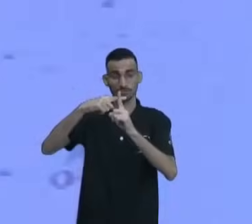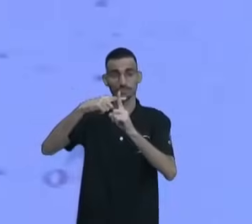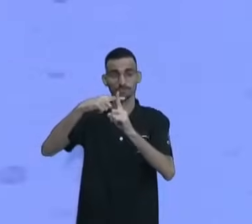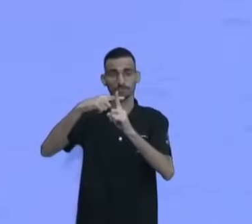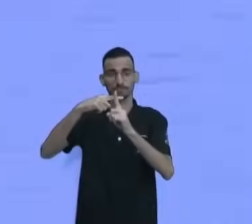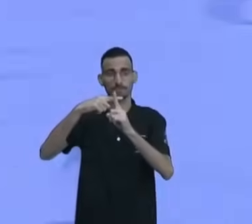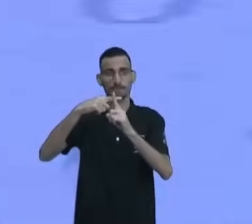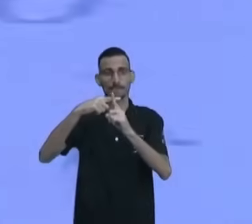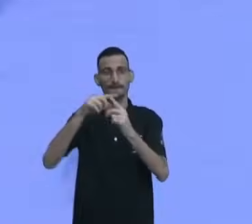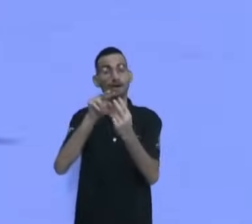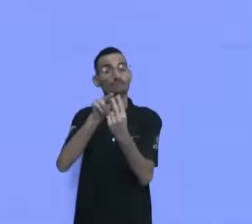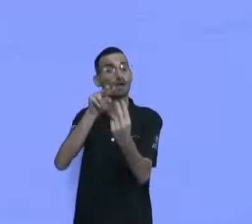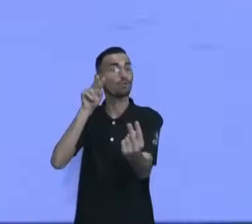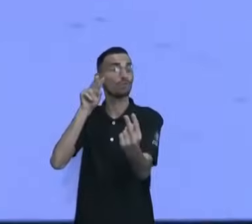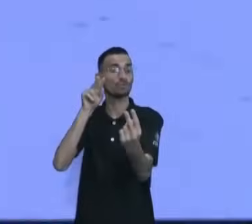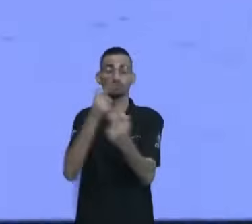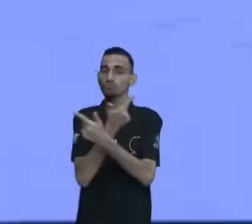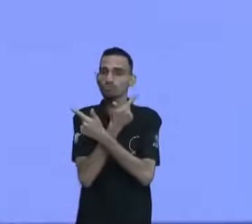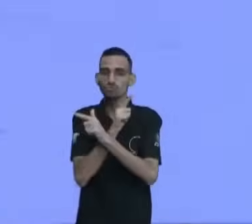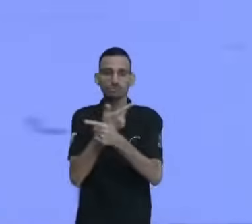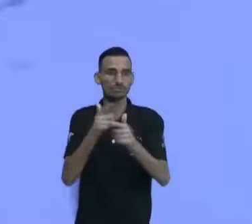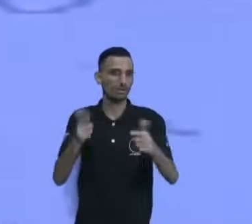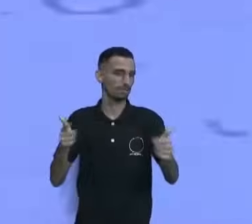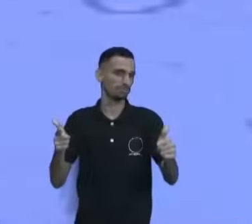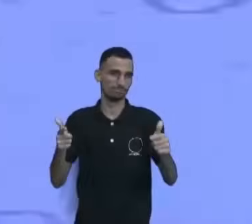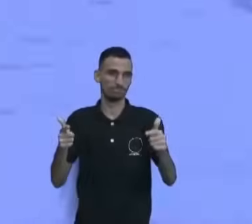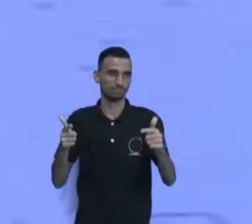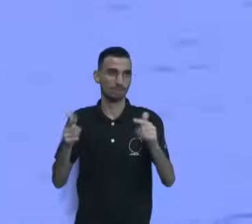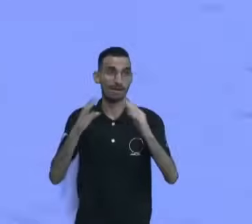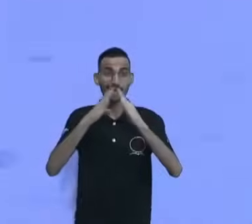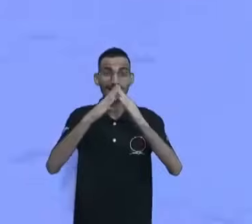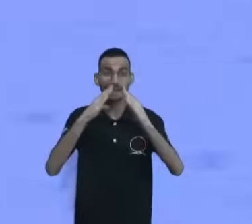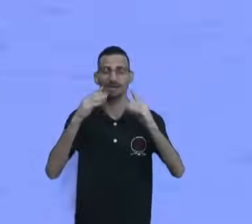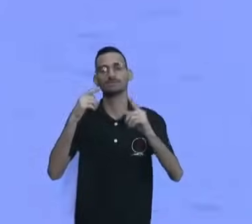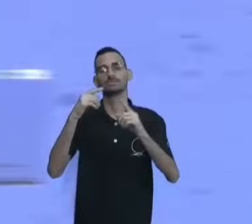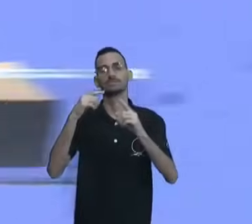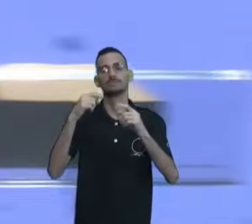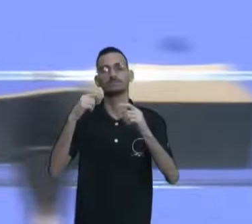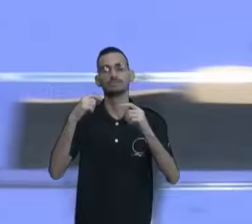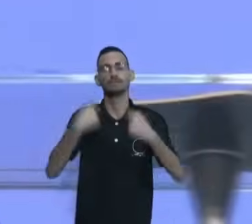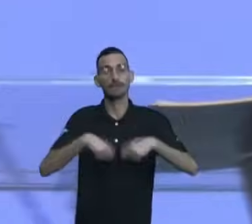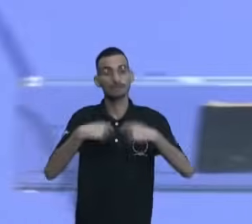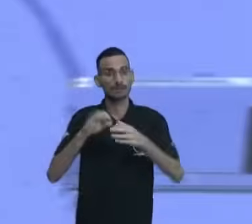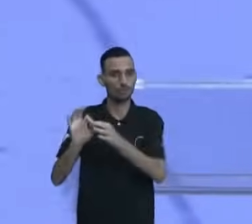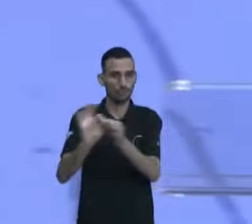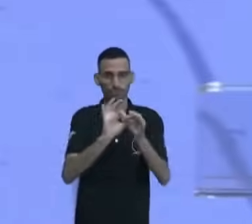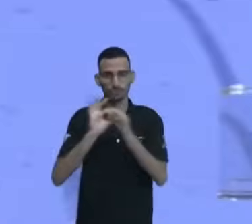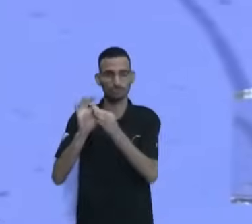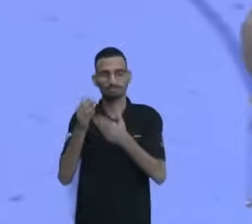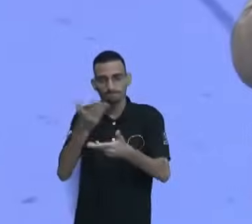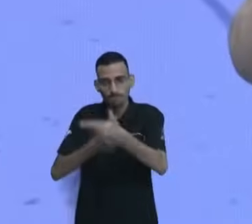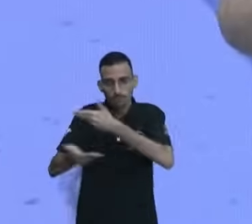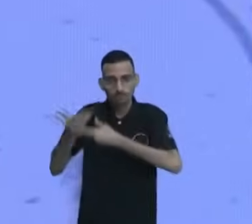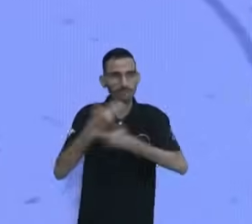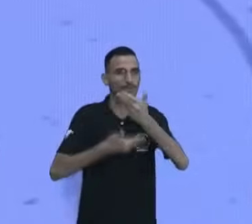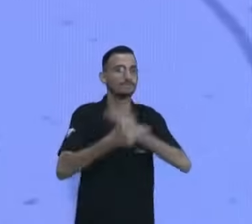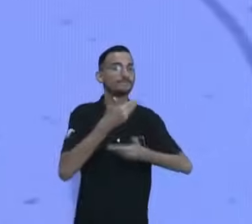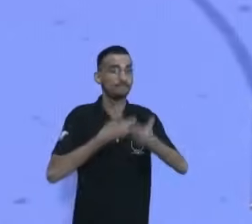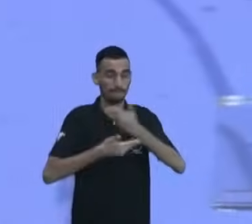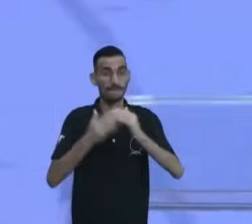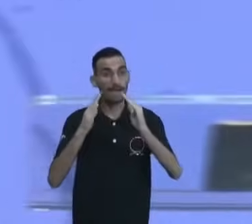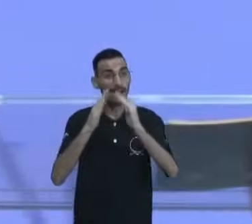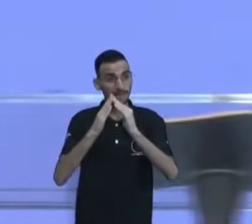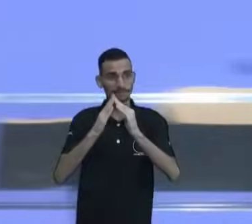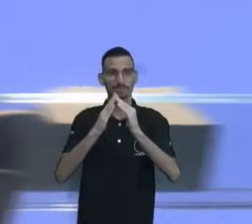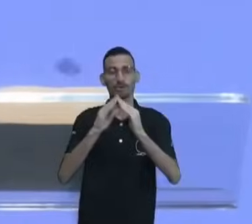online tem que ter ligação com outras pessoas sejam templos ou casa aí tem o outro